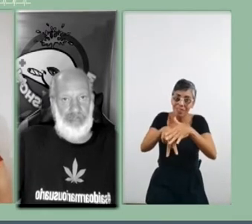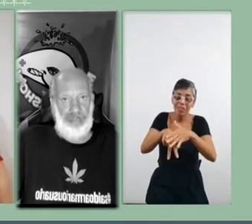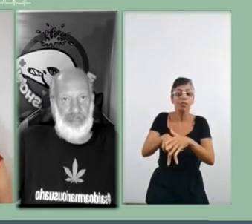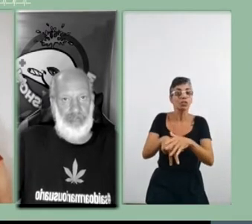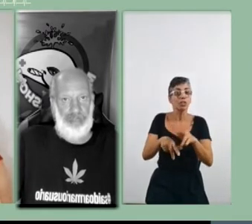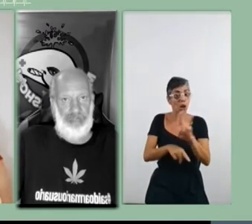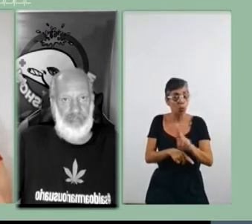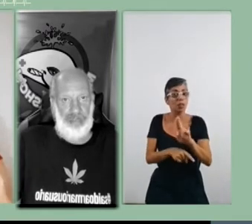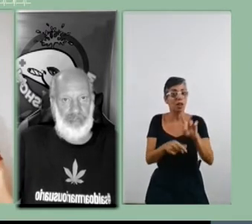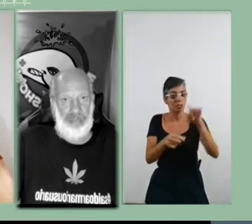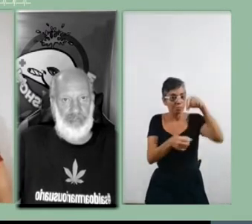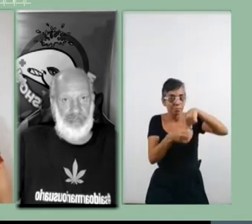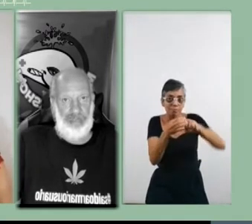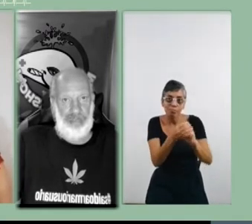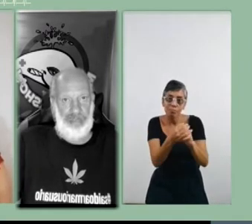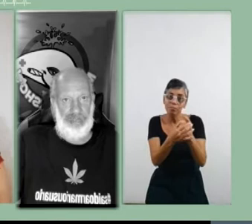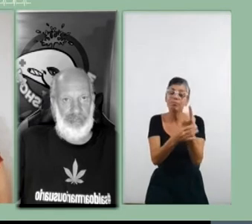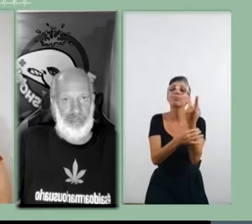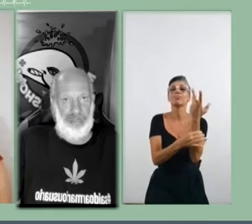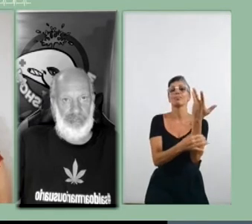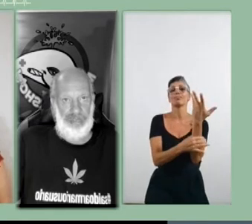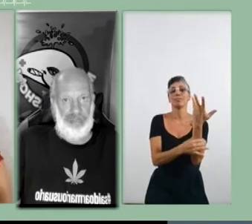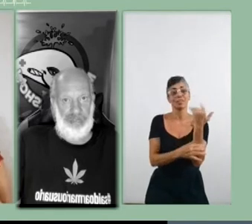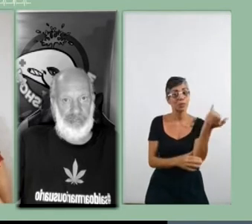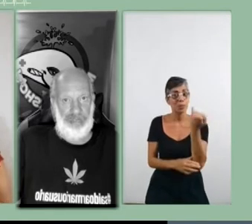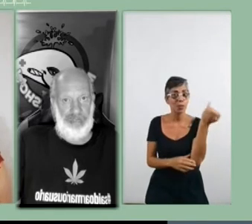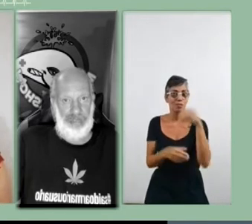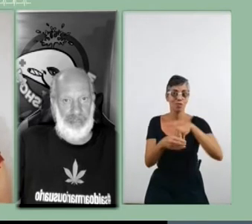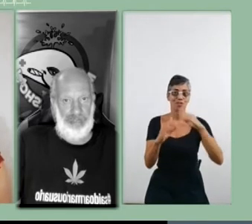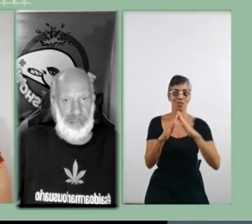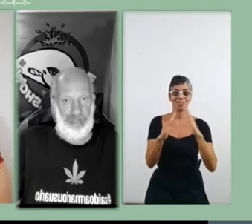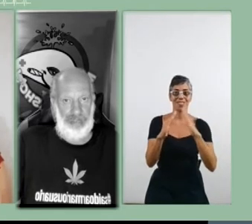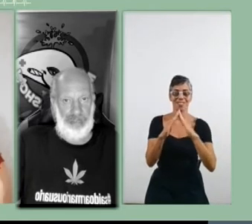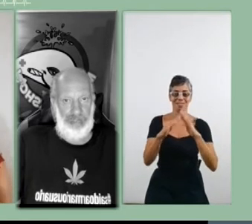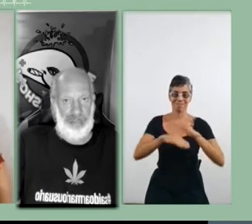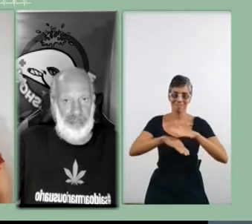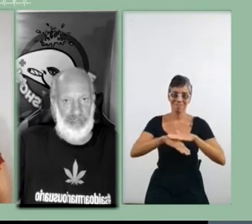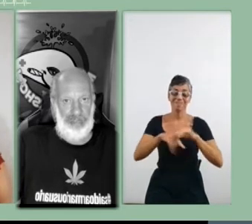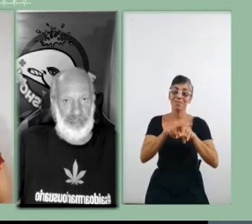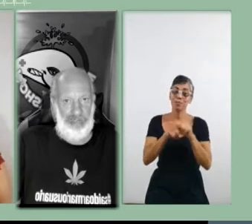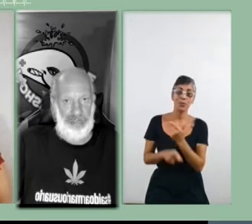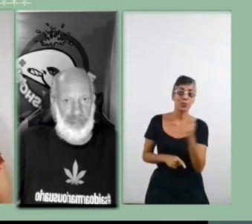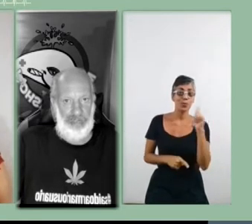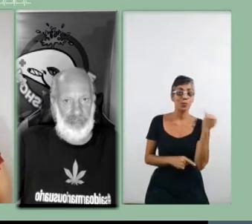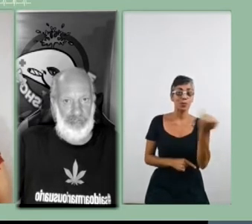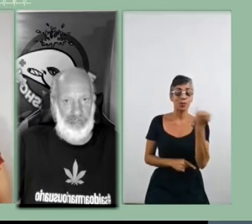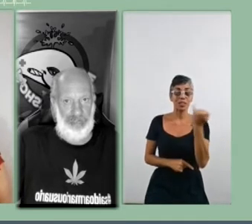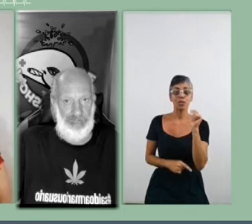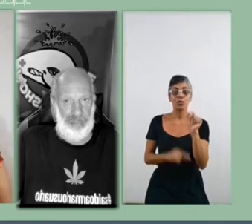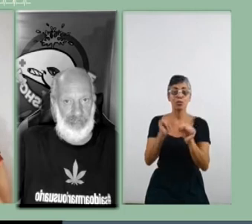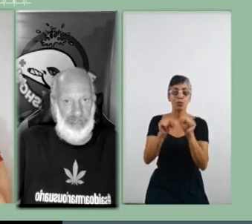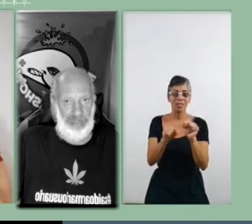plantio, vamos estimular a questão da horta, né? E outra coisa também importante é retirar os alimentos que são